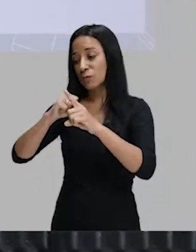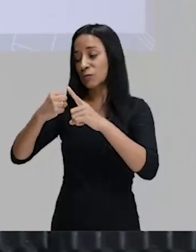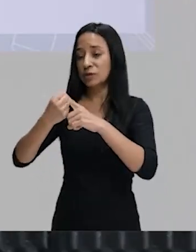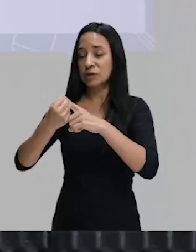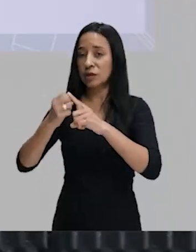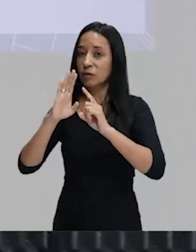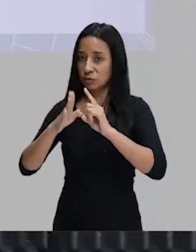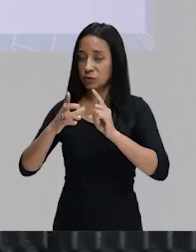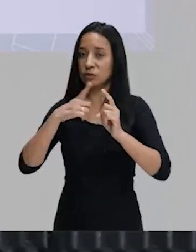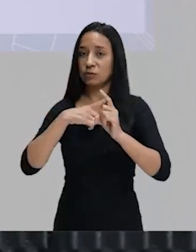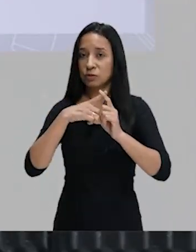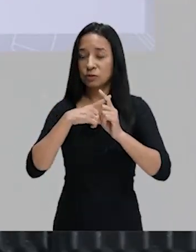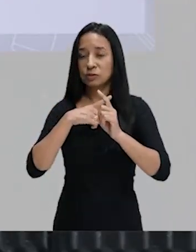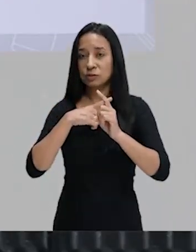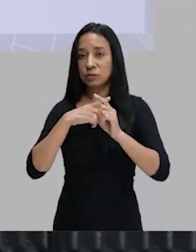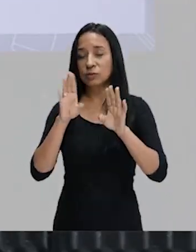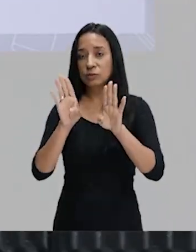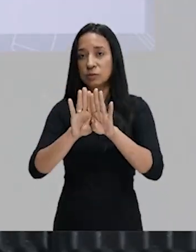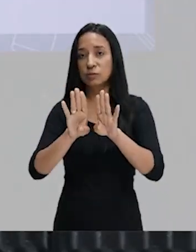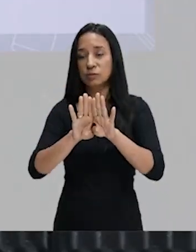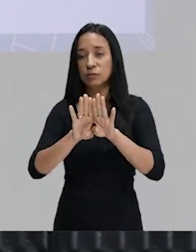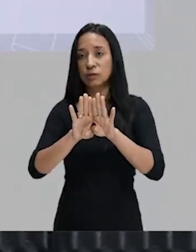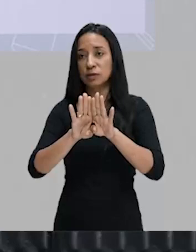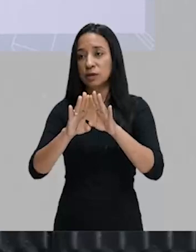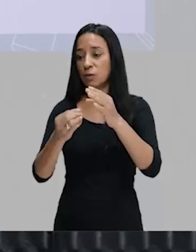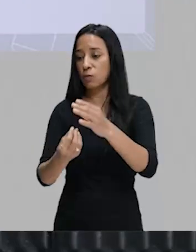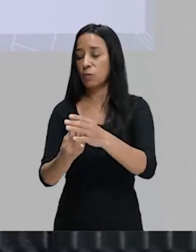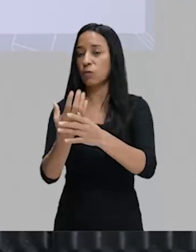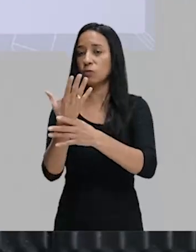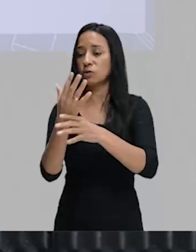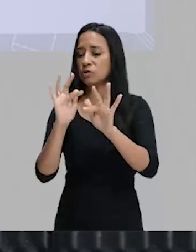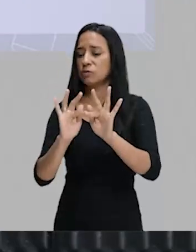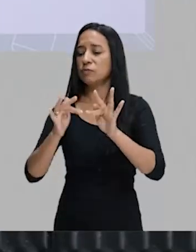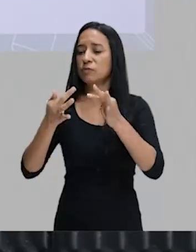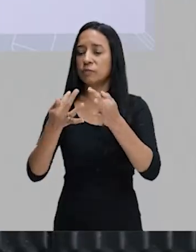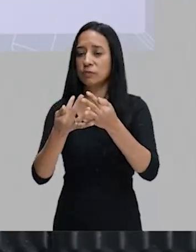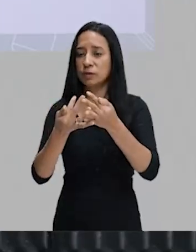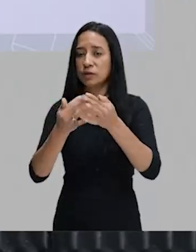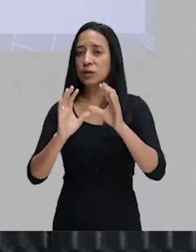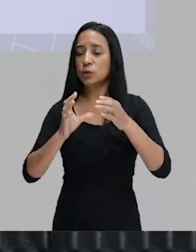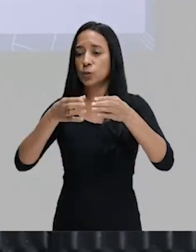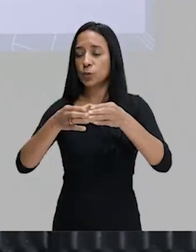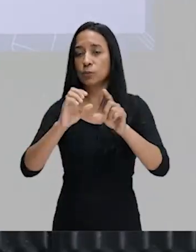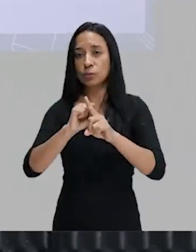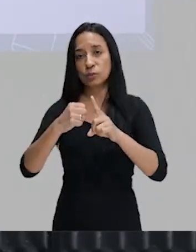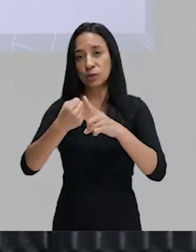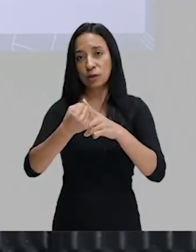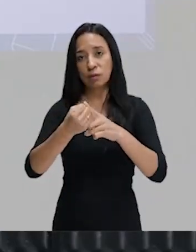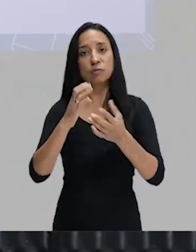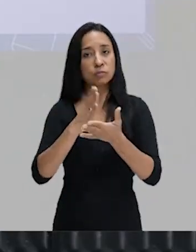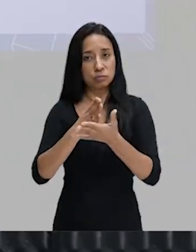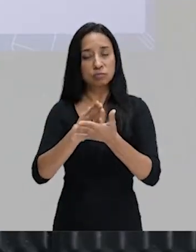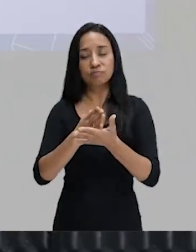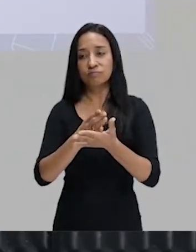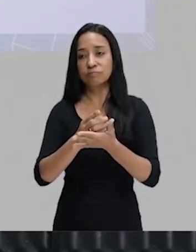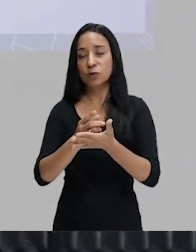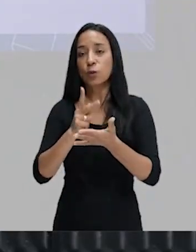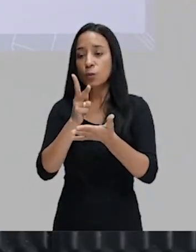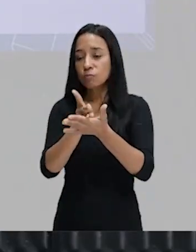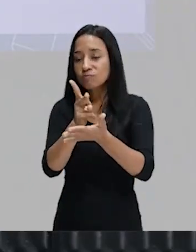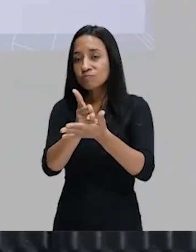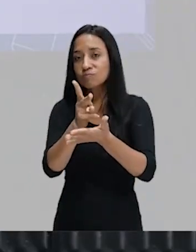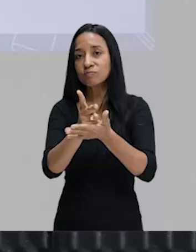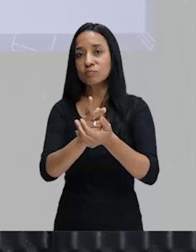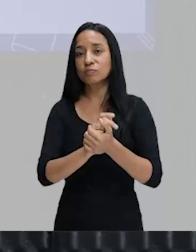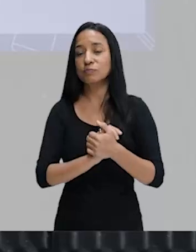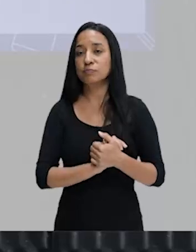prevista, com a tua origem, né, de família, de grupo social, já vem desde aí, tá? Então a